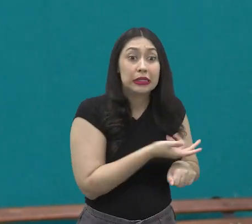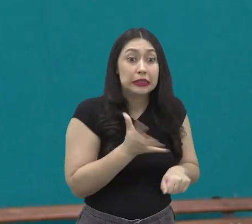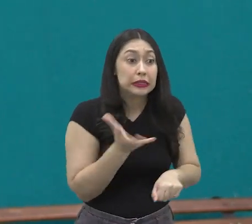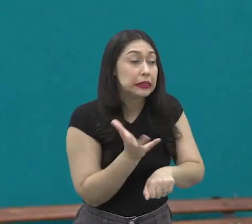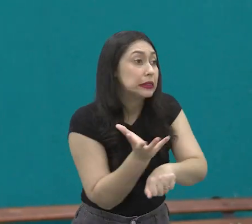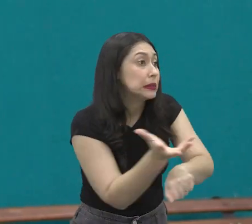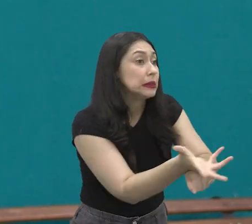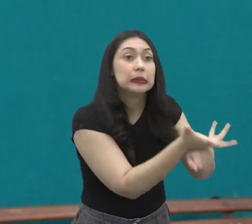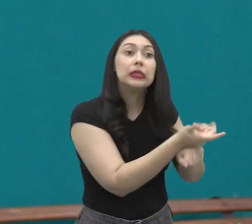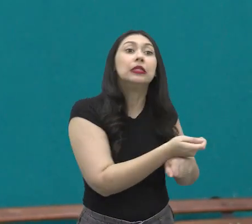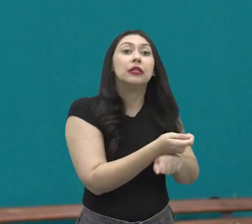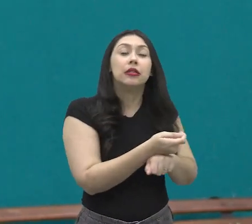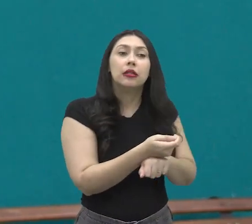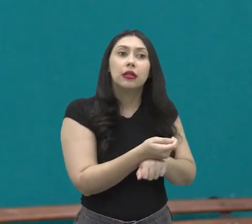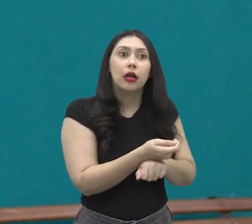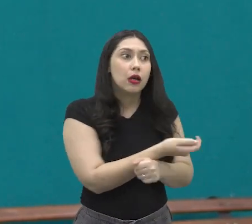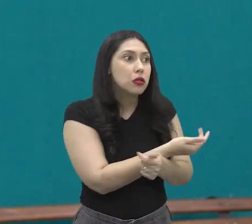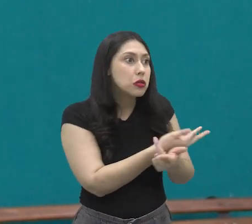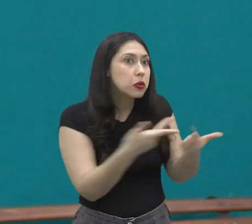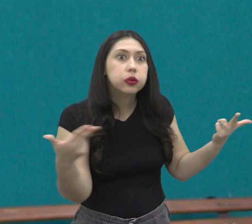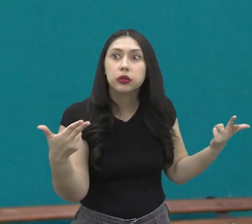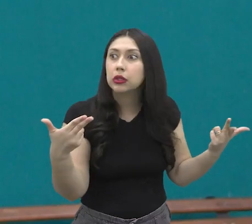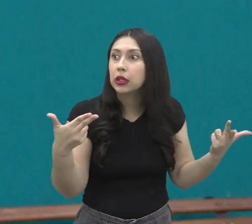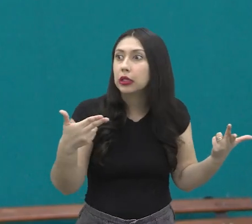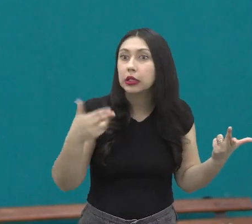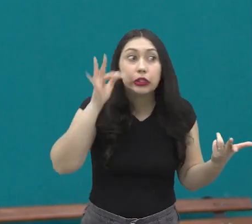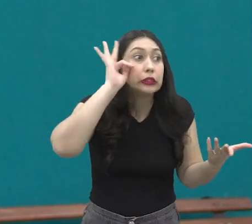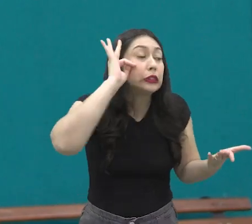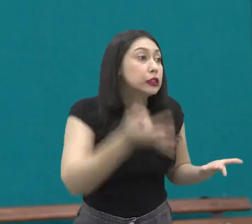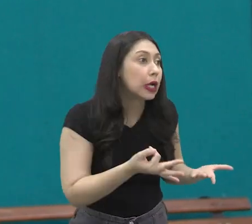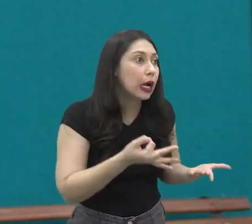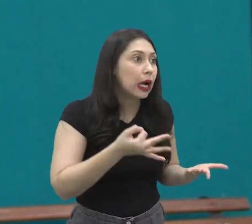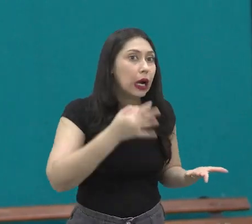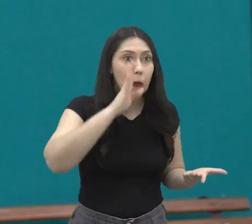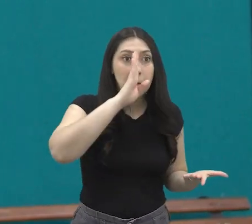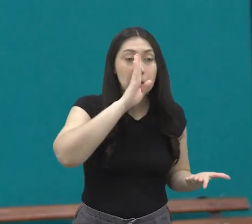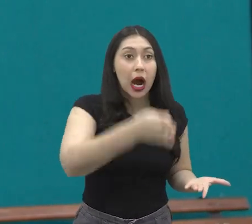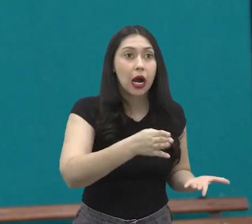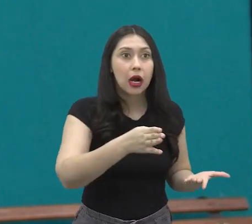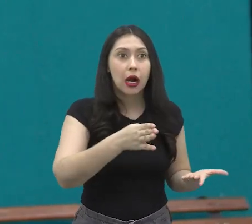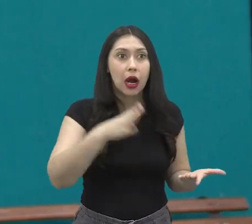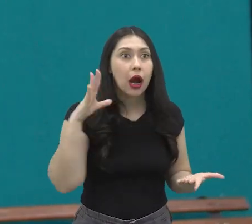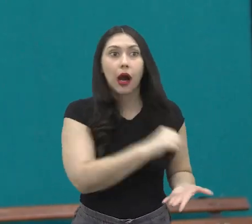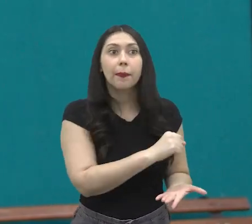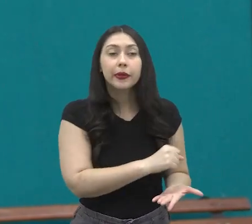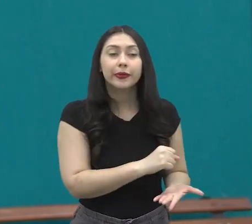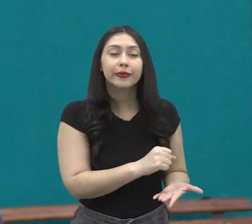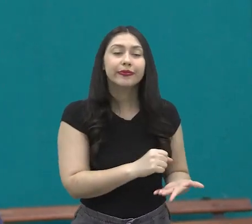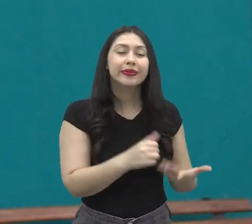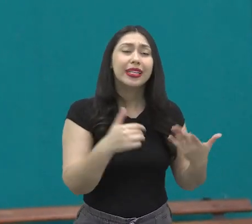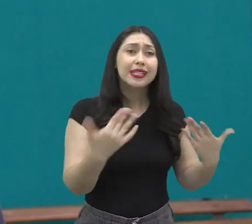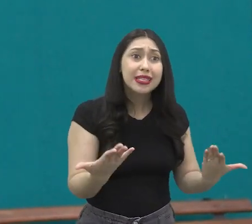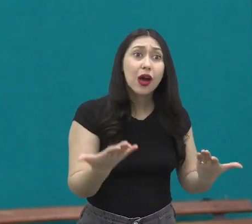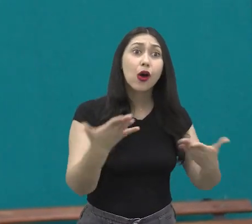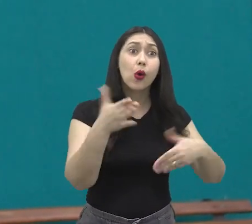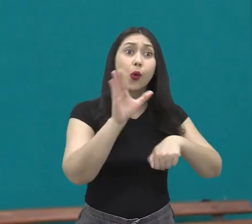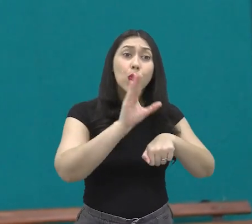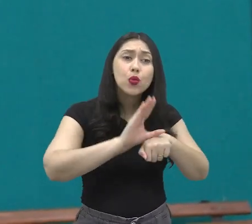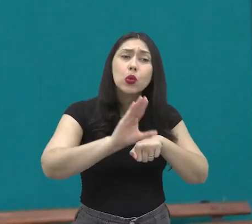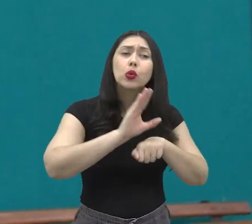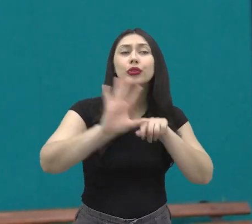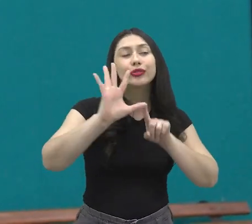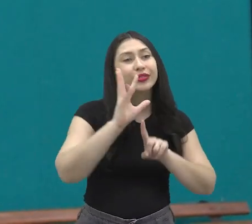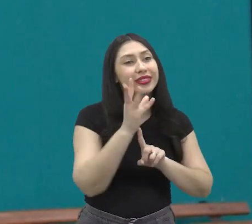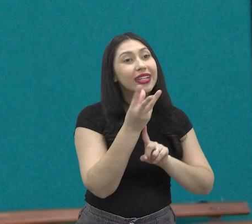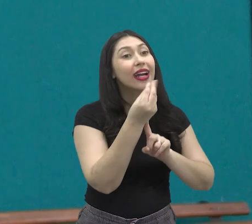tão apressado, né? As coisas parece que tem que ser tudo muito automáticas, né? Então, o curso, assim,